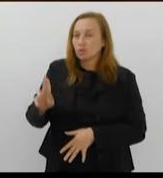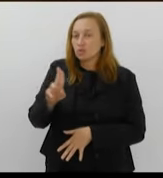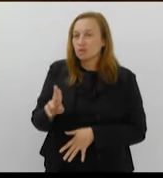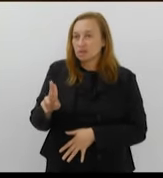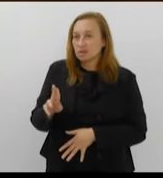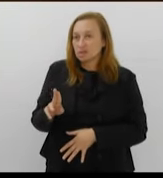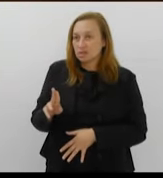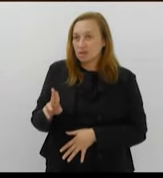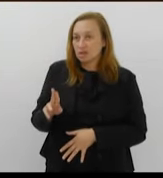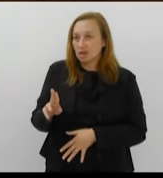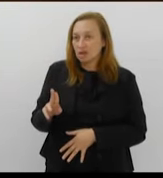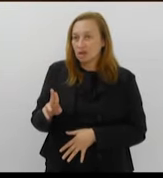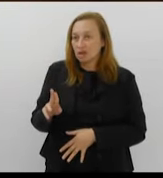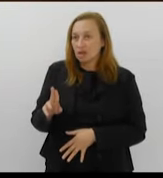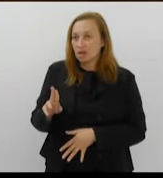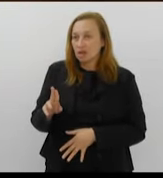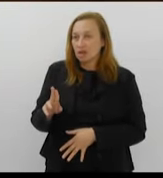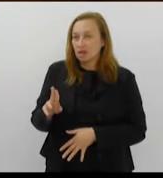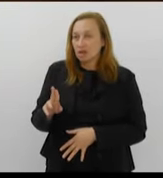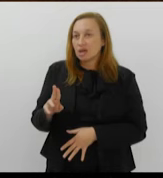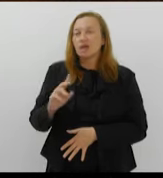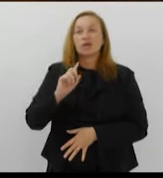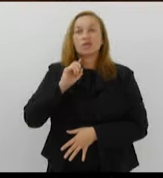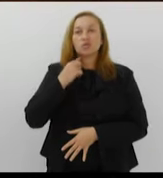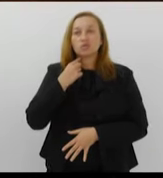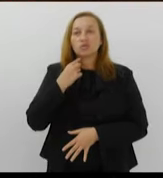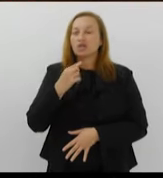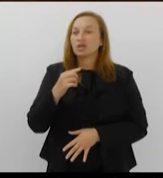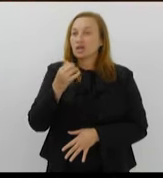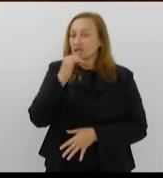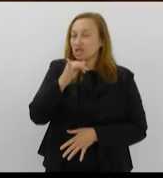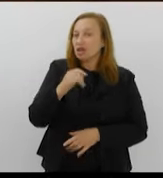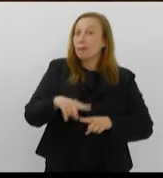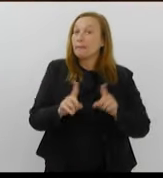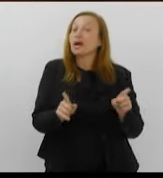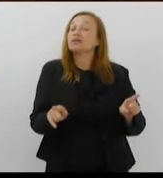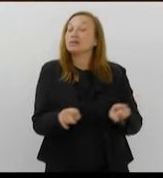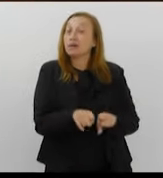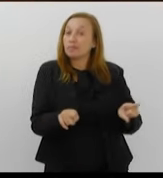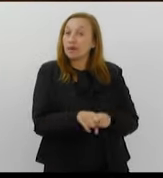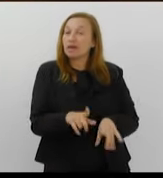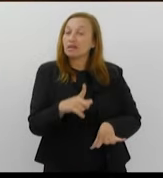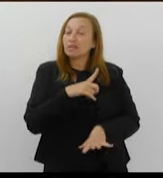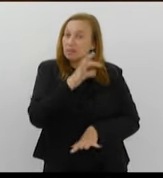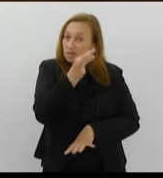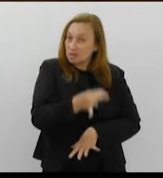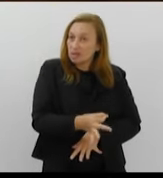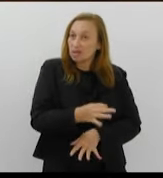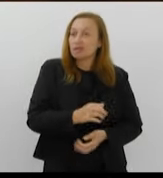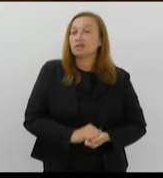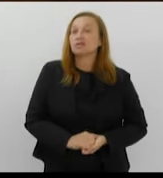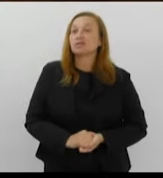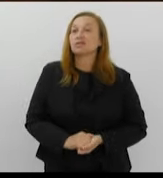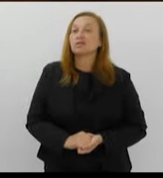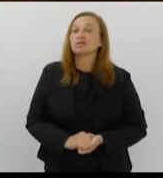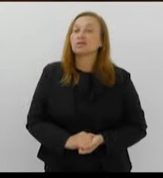fosse 100% limpa. Mas também nós temos a certeza